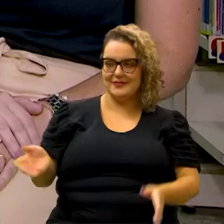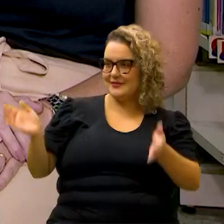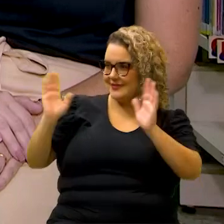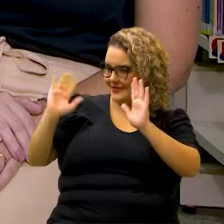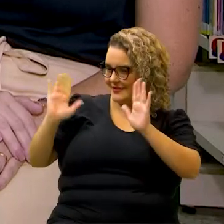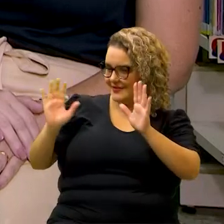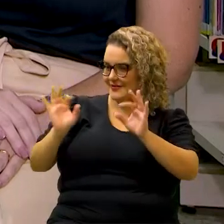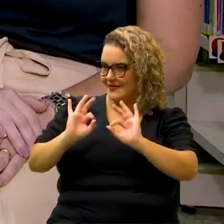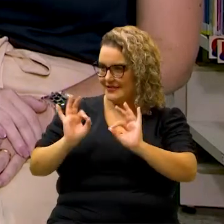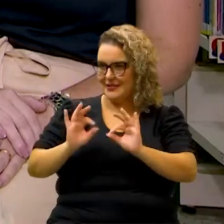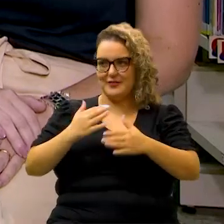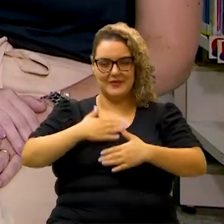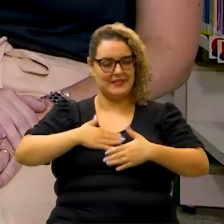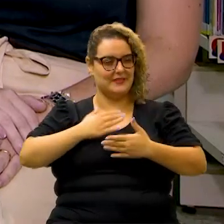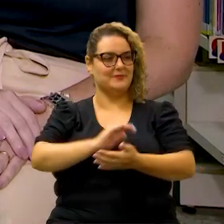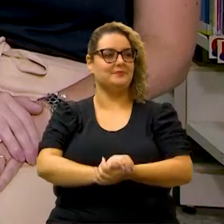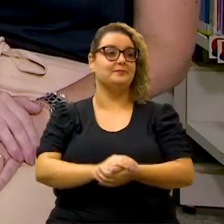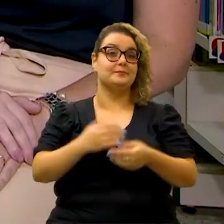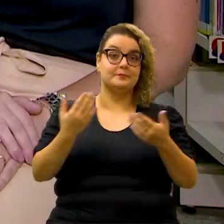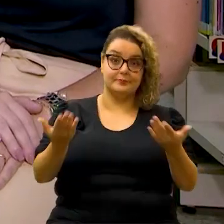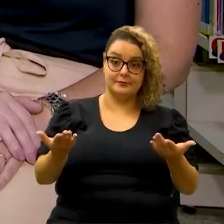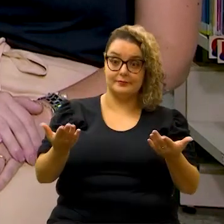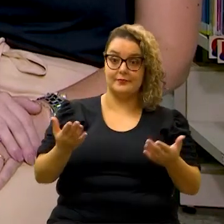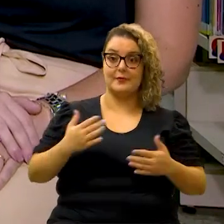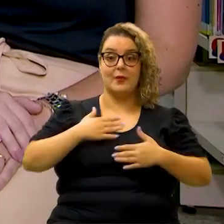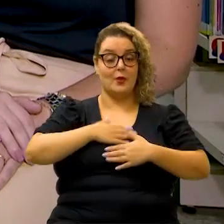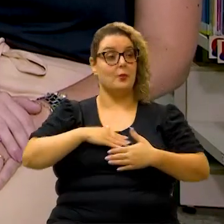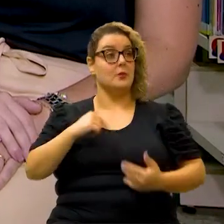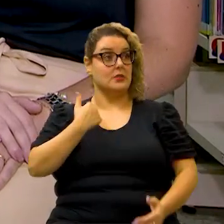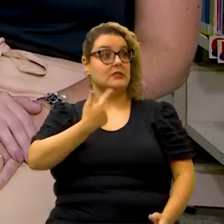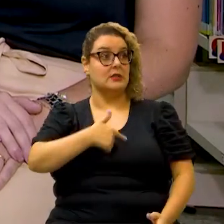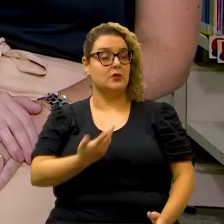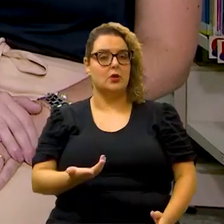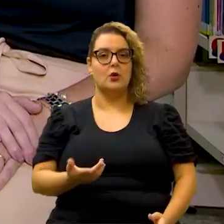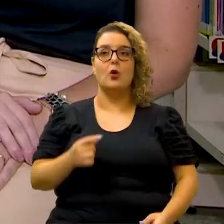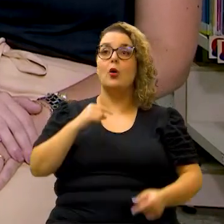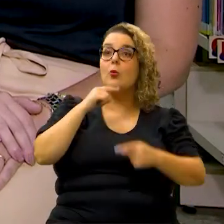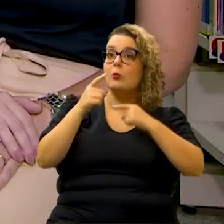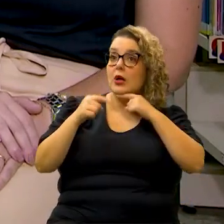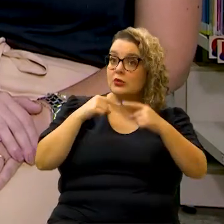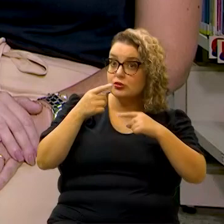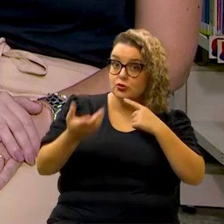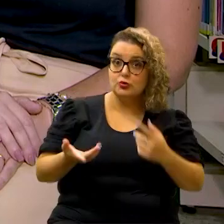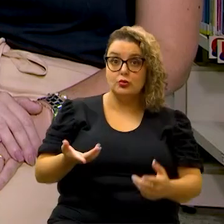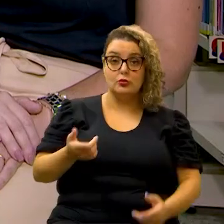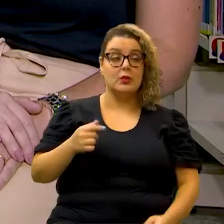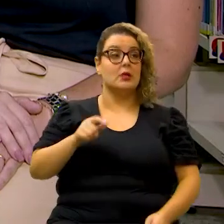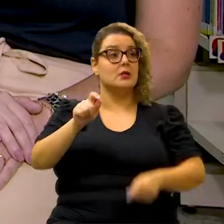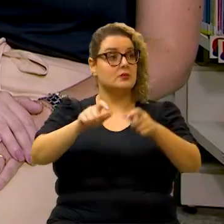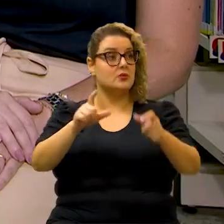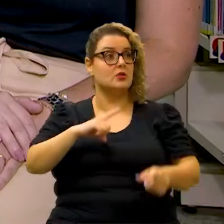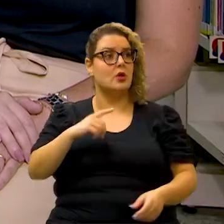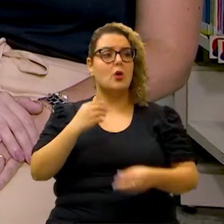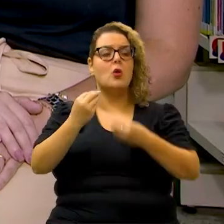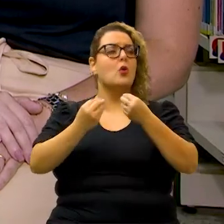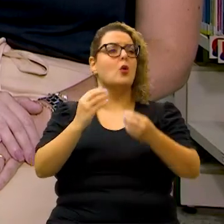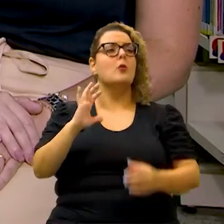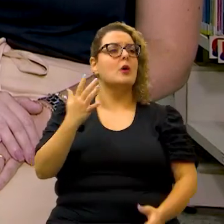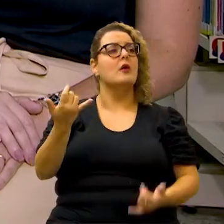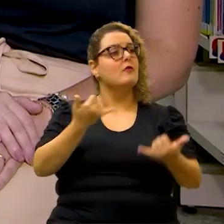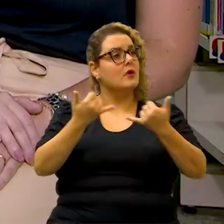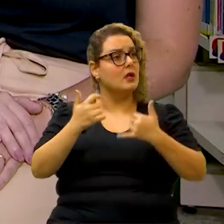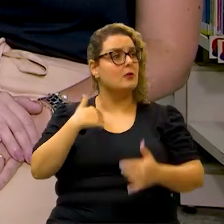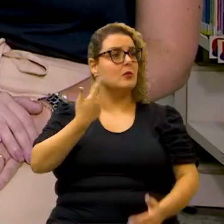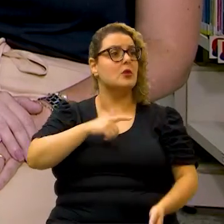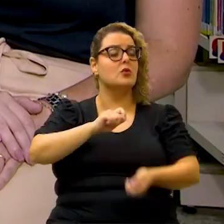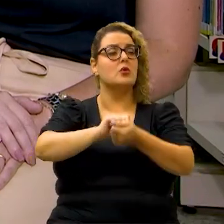Bruna. Olá, de nada. Bom, e essa é certamente, o prazer é nosso, uma dúvida que as pessoas têm. Como funciona então?